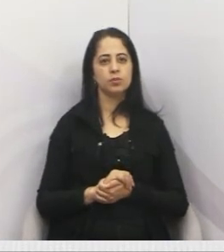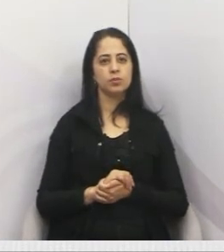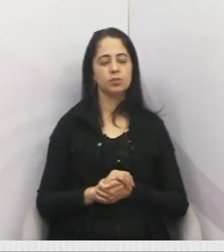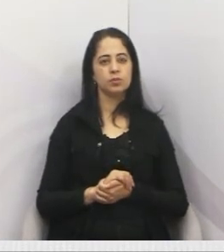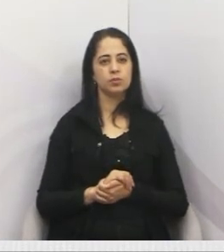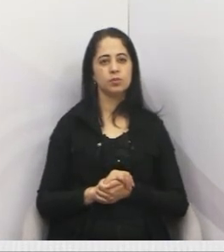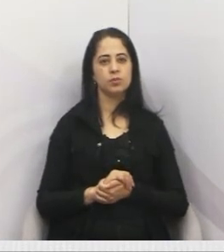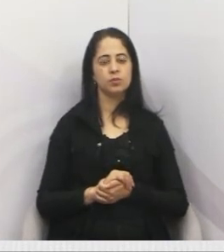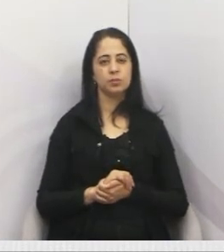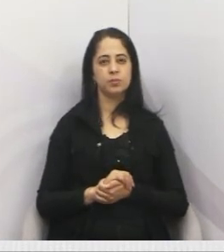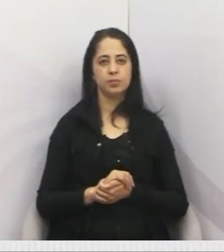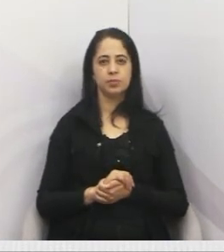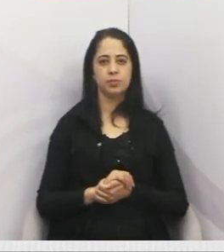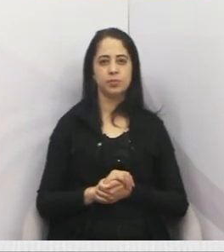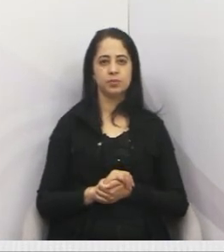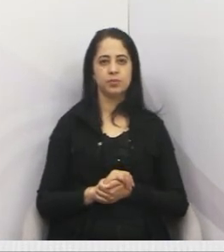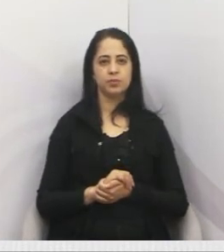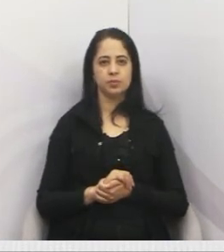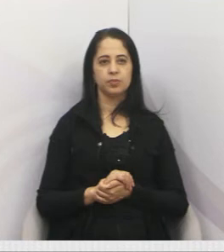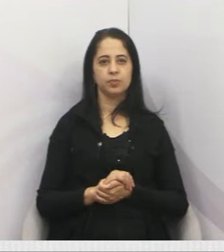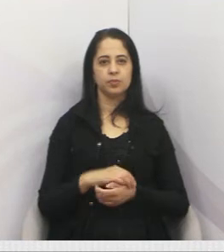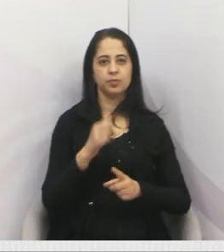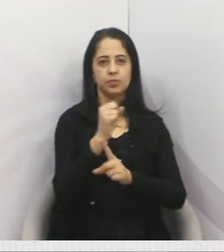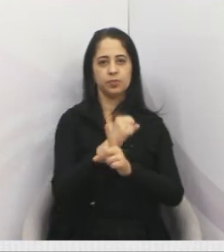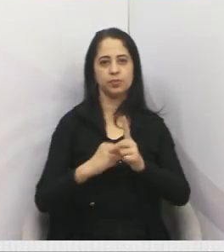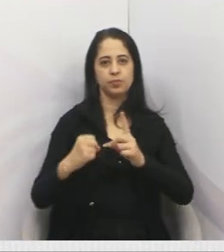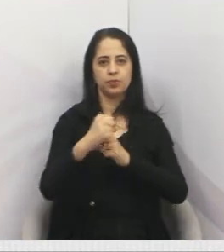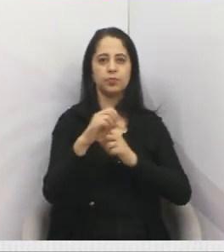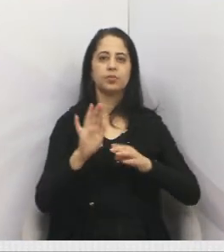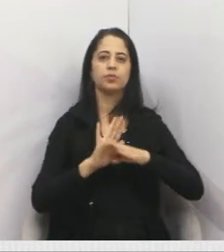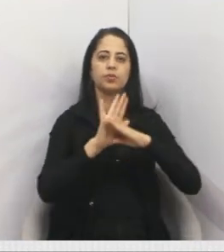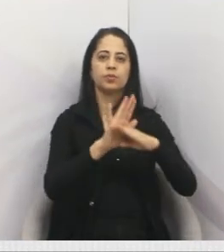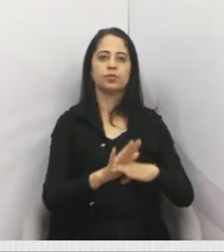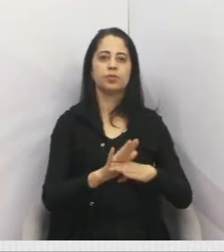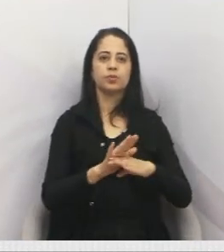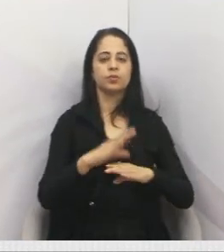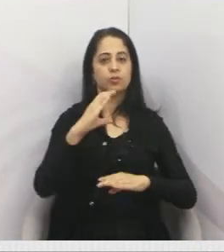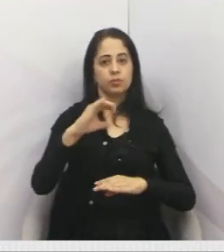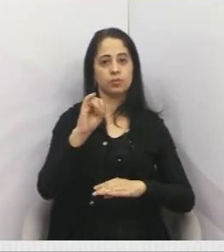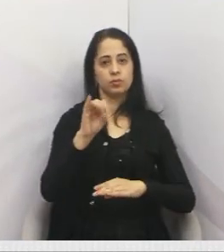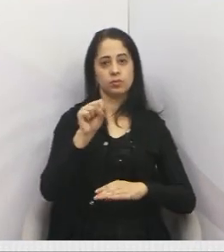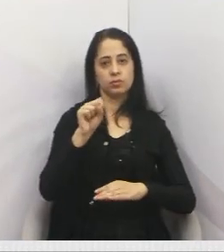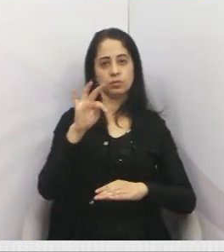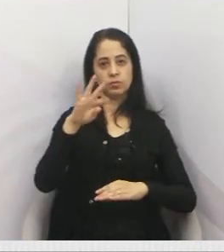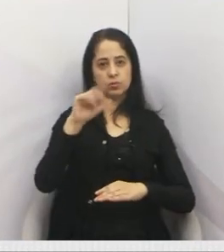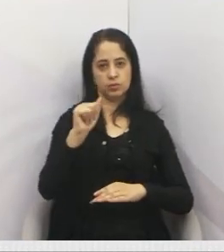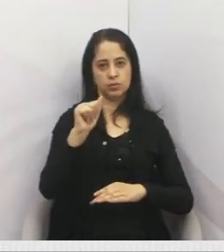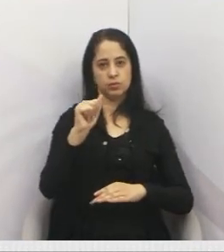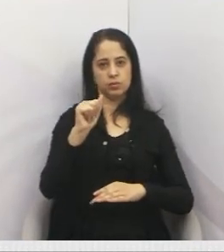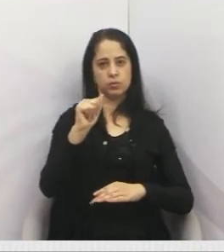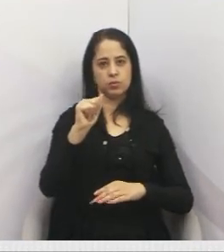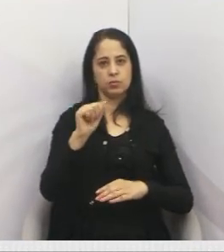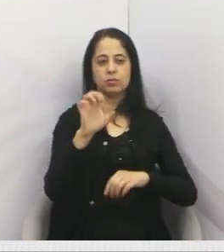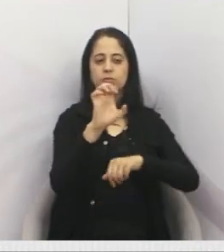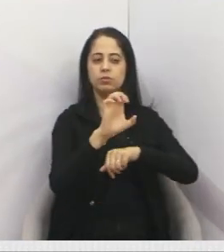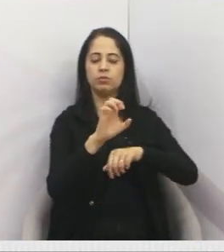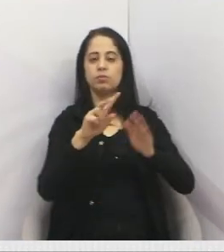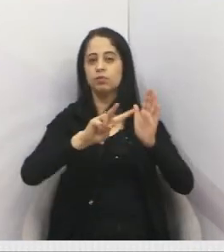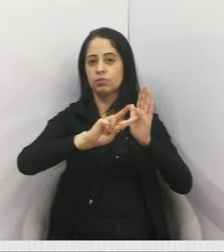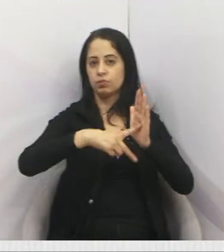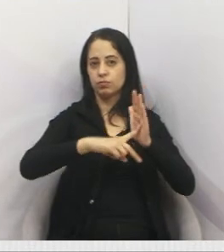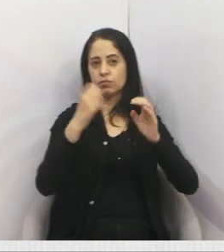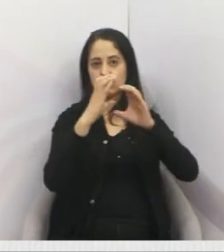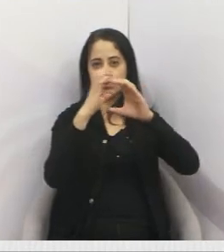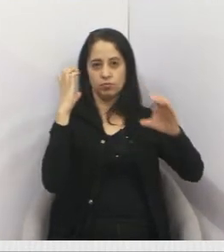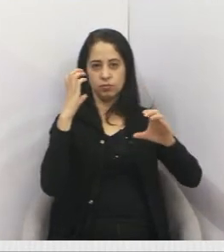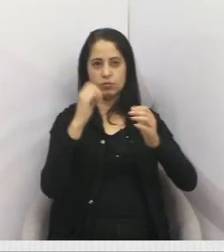Bora? Movimentos populares, moradores do Jardim Siesta, entidades de classe Sindicato dos